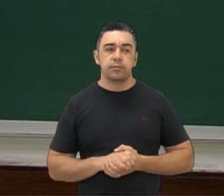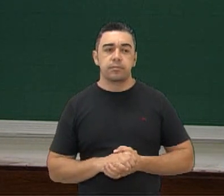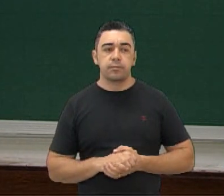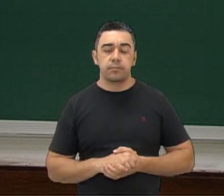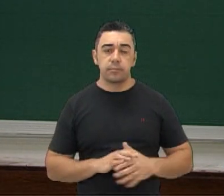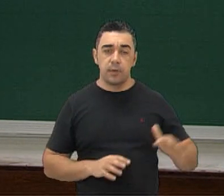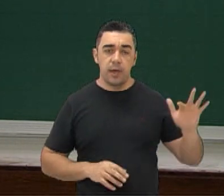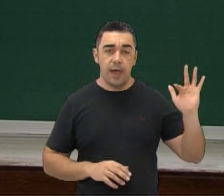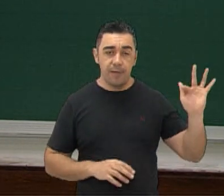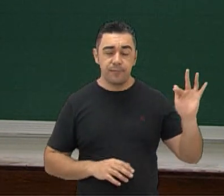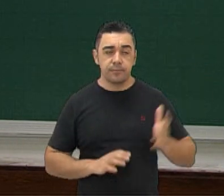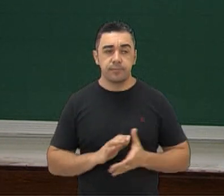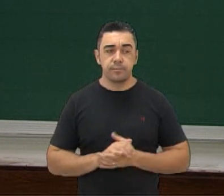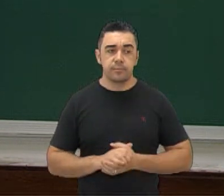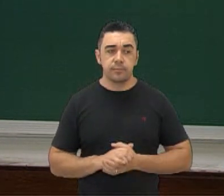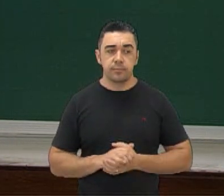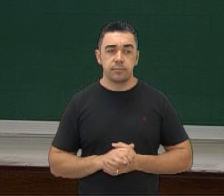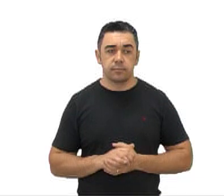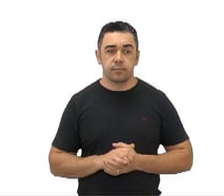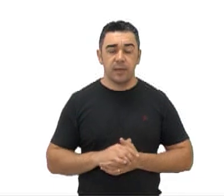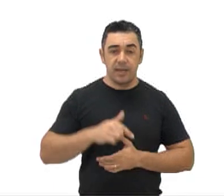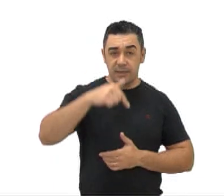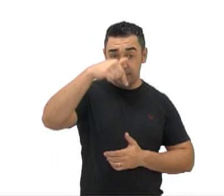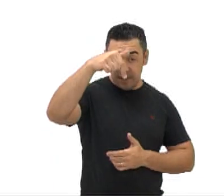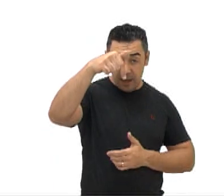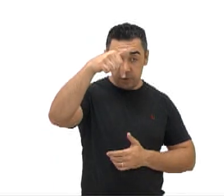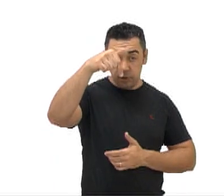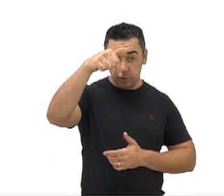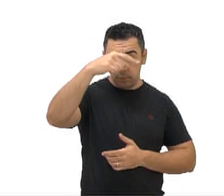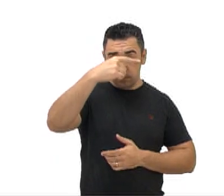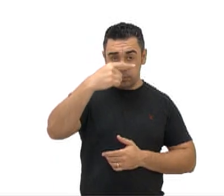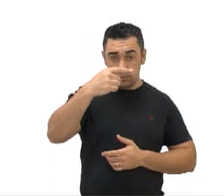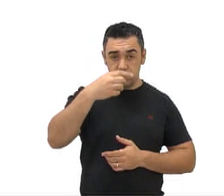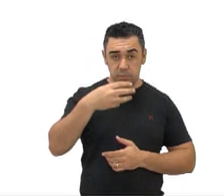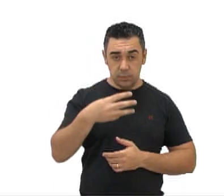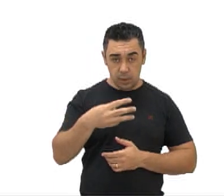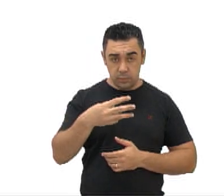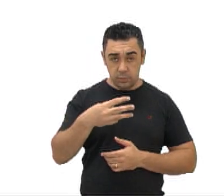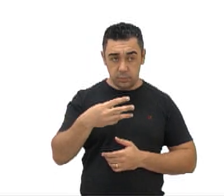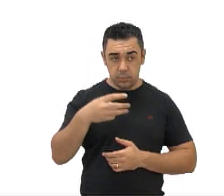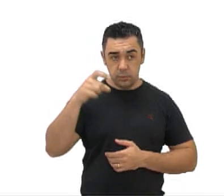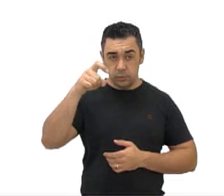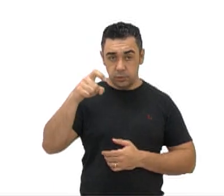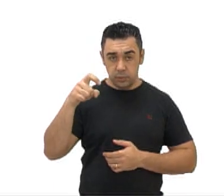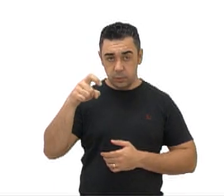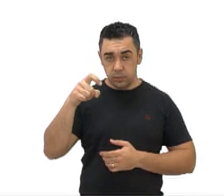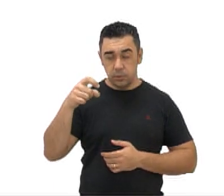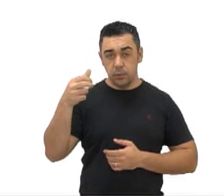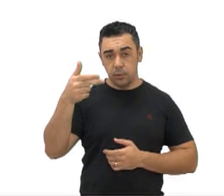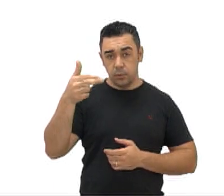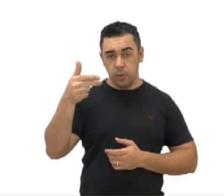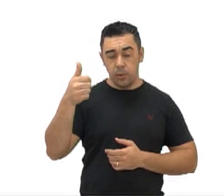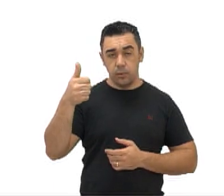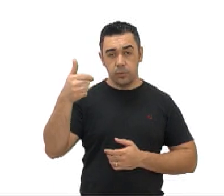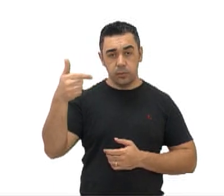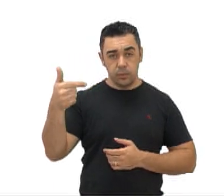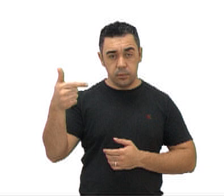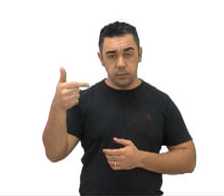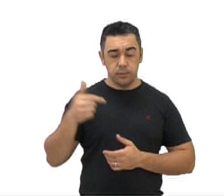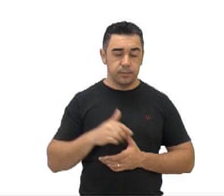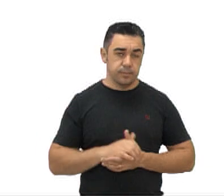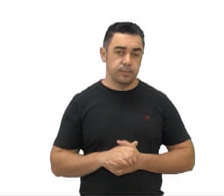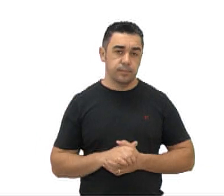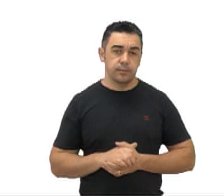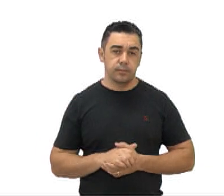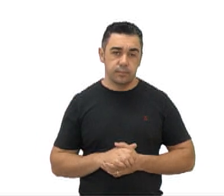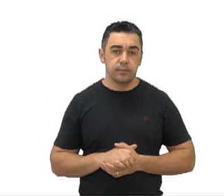expressão. Na letra F, 7/3 de um número é igual a 2. Então, 7/3